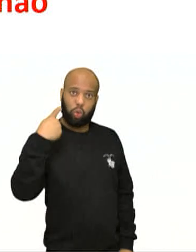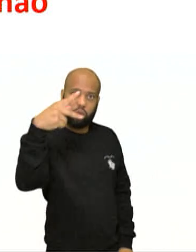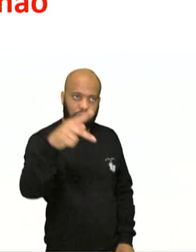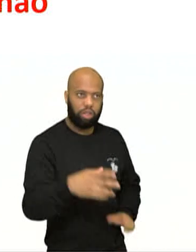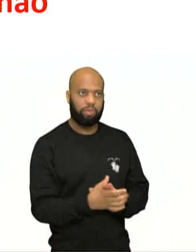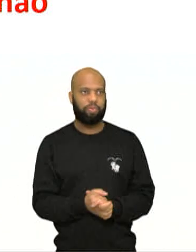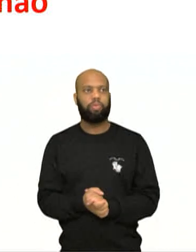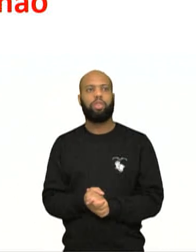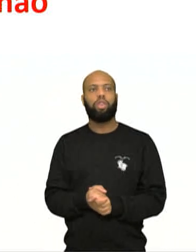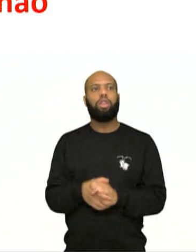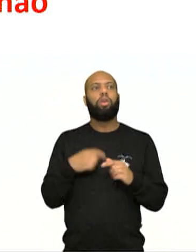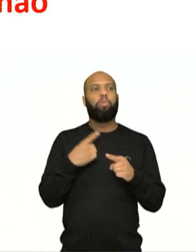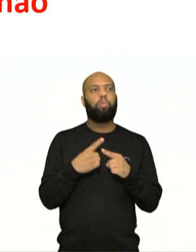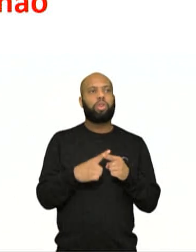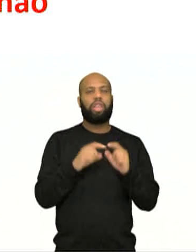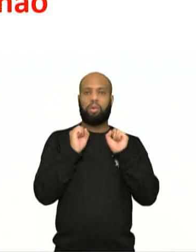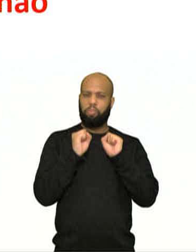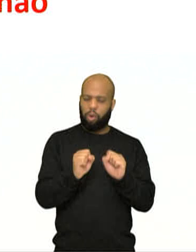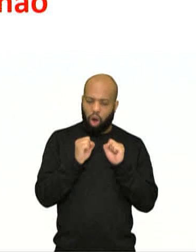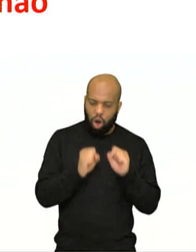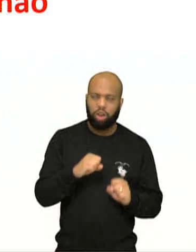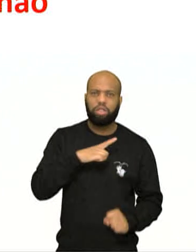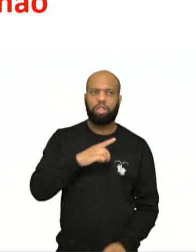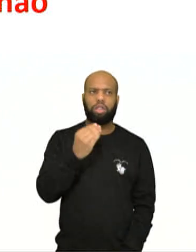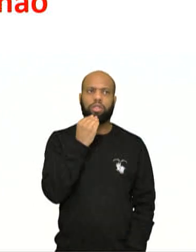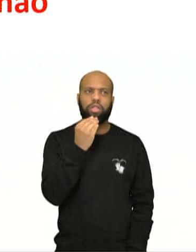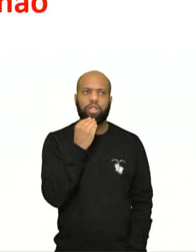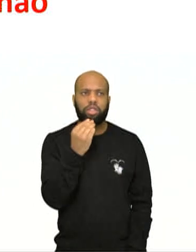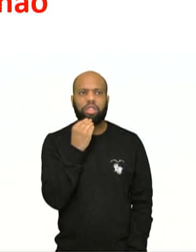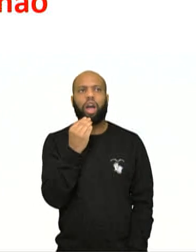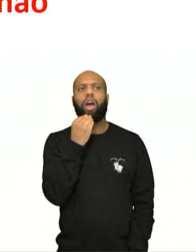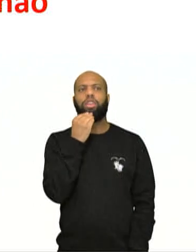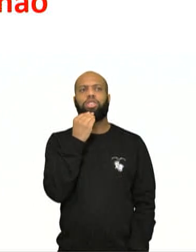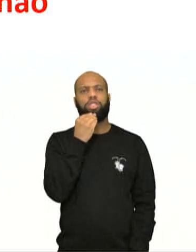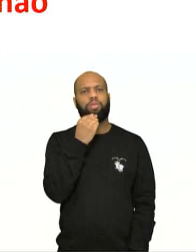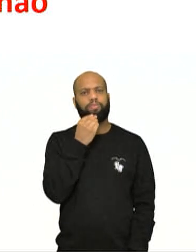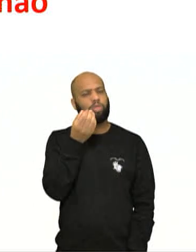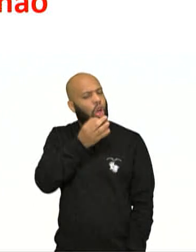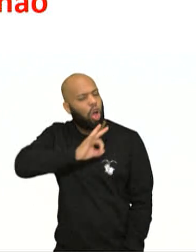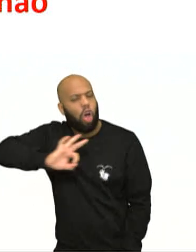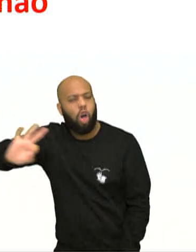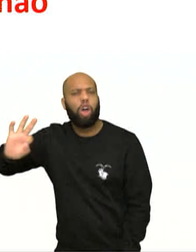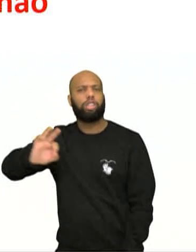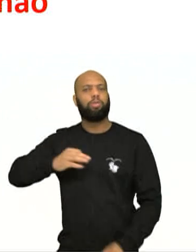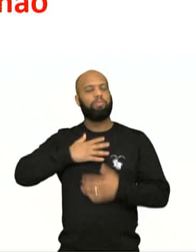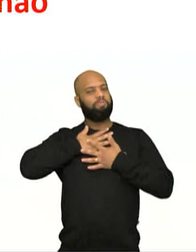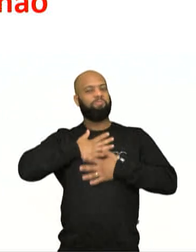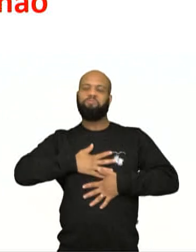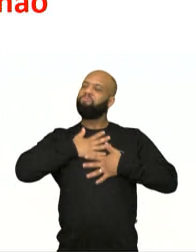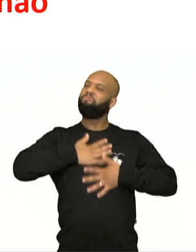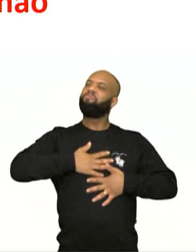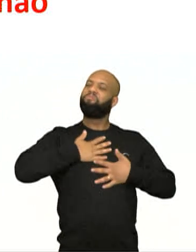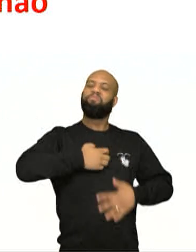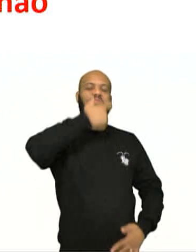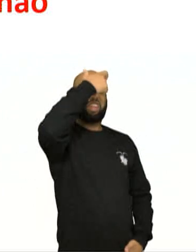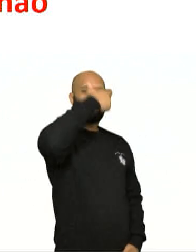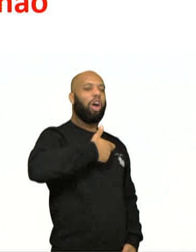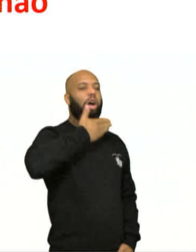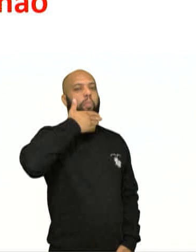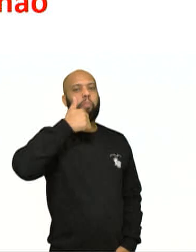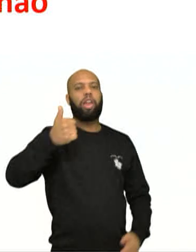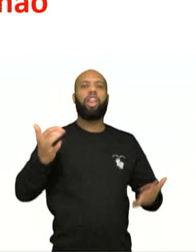Daqui podem derivar oportunidades ótimas de maior satisfação pessoal, melhoria da qualidade de